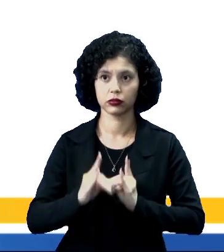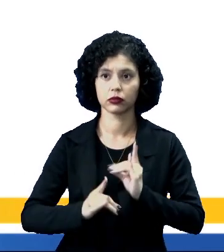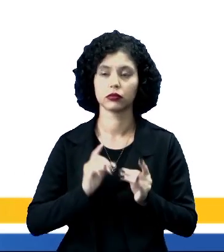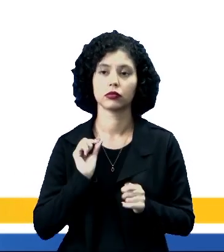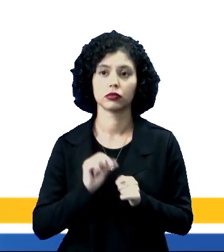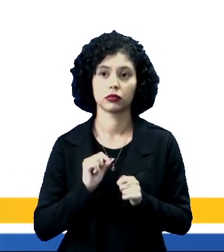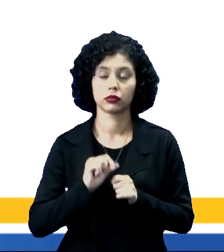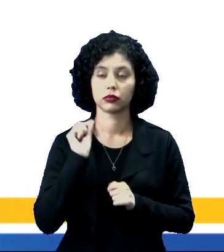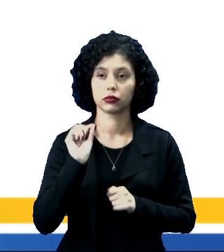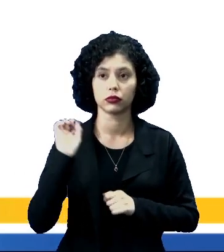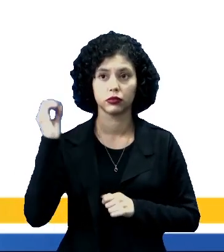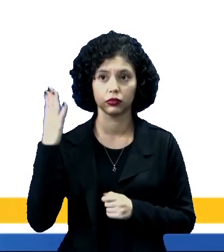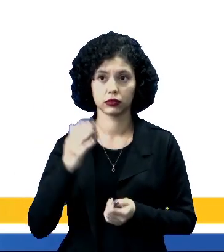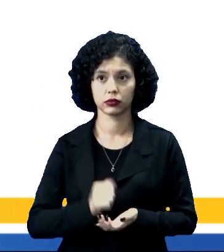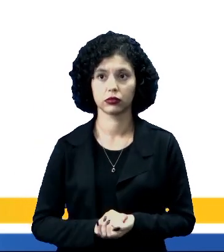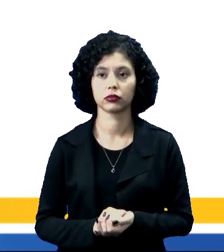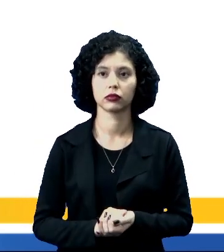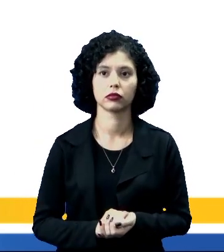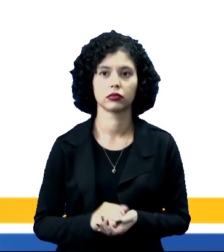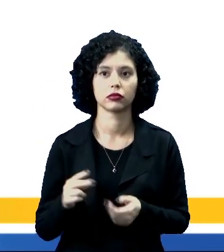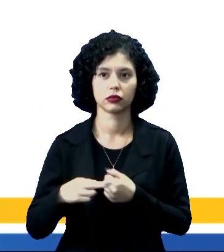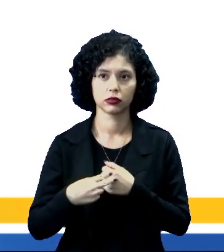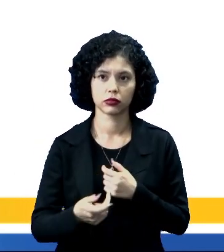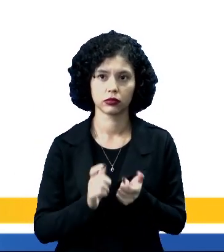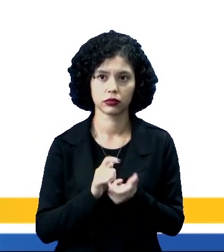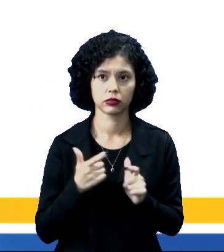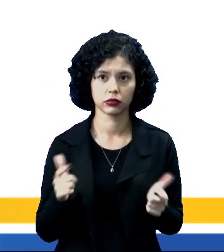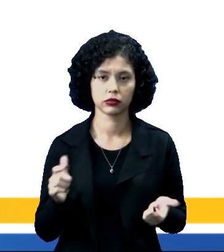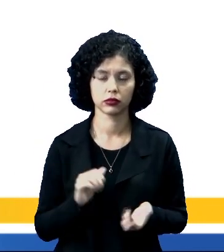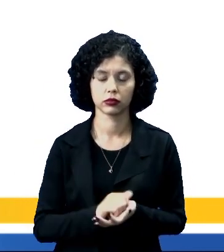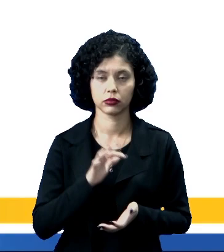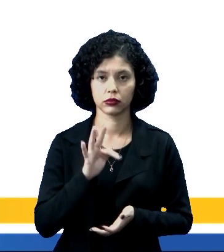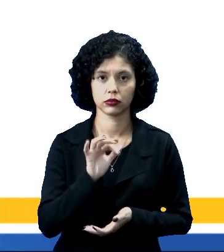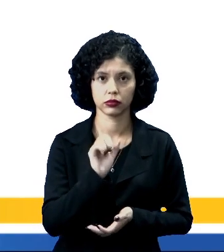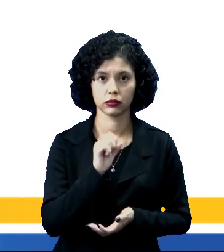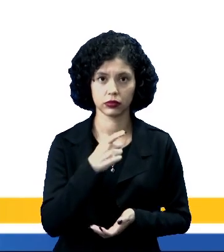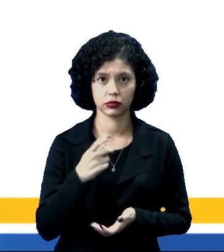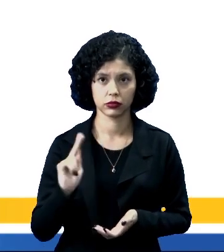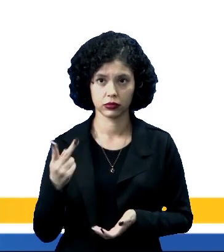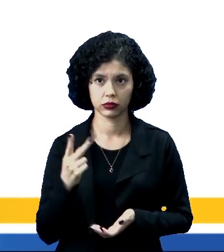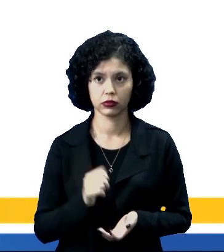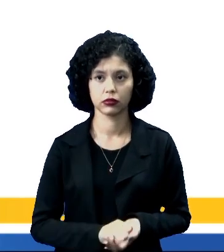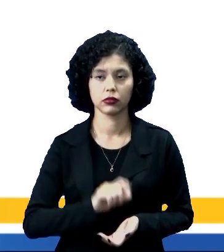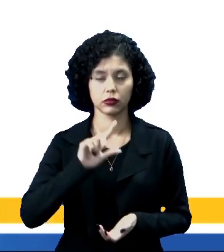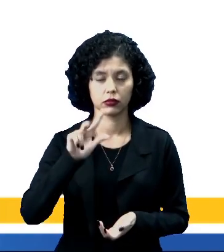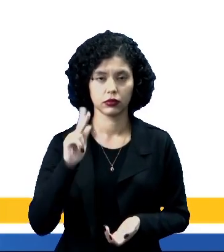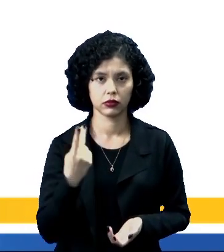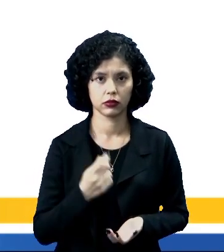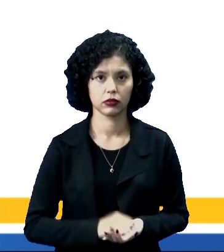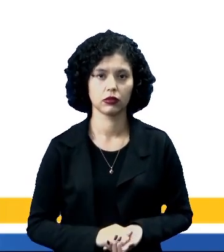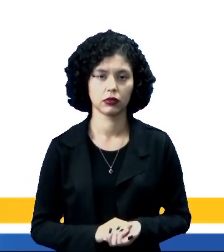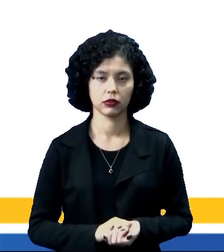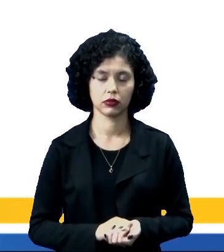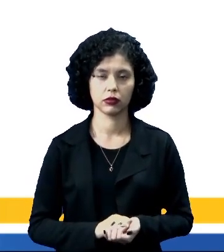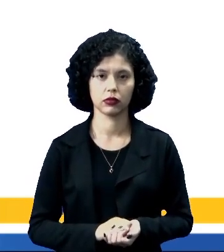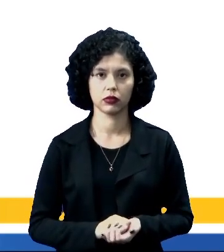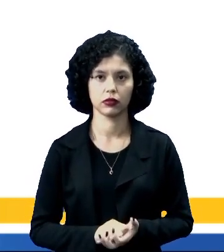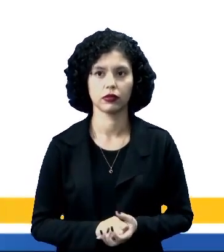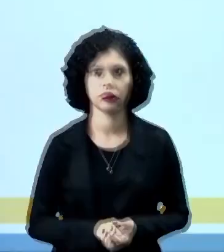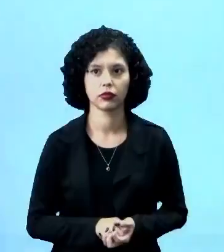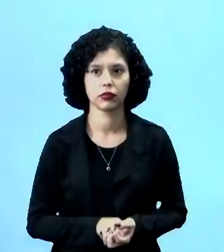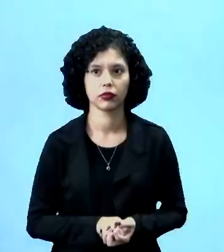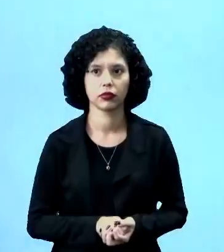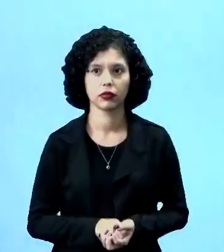faz com que ocorra como consequência né o aumento da secreção de folículos estimulantes e também do hormônio